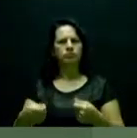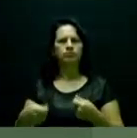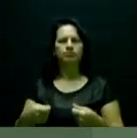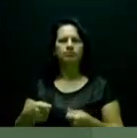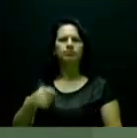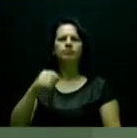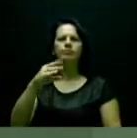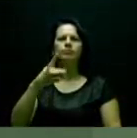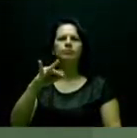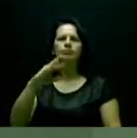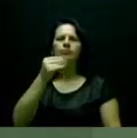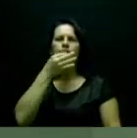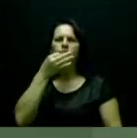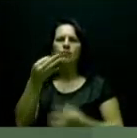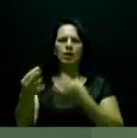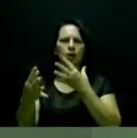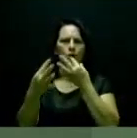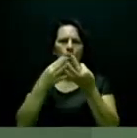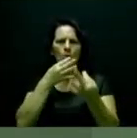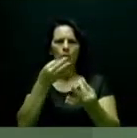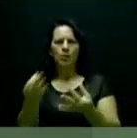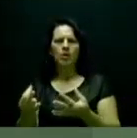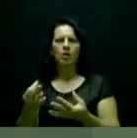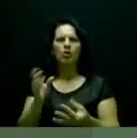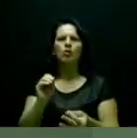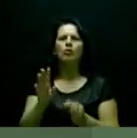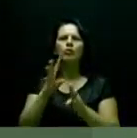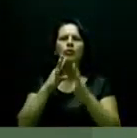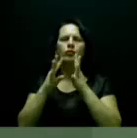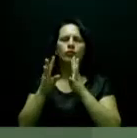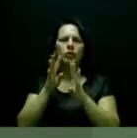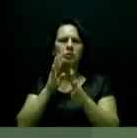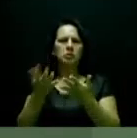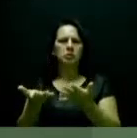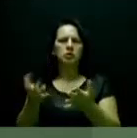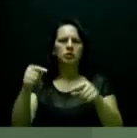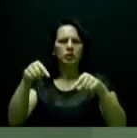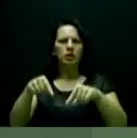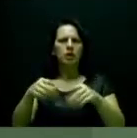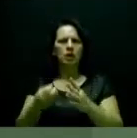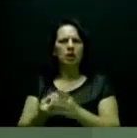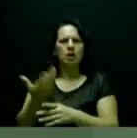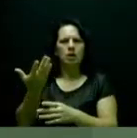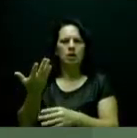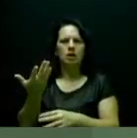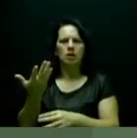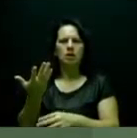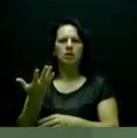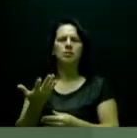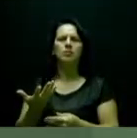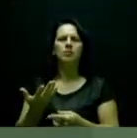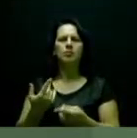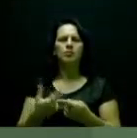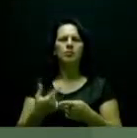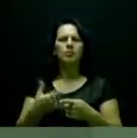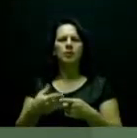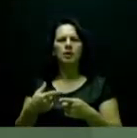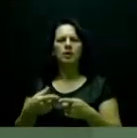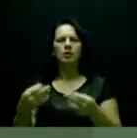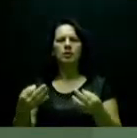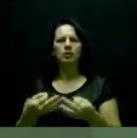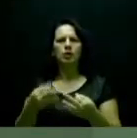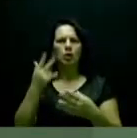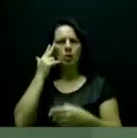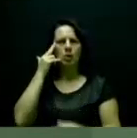Não dá, obviamente, para pegar um ato no Facebook de crítica e vir aqui criar um sensacionalismo, porque é um ato